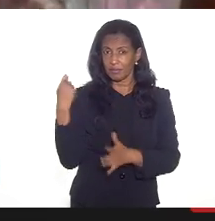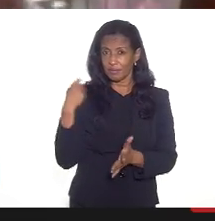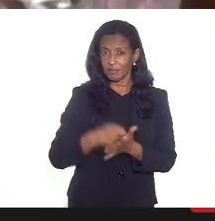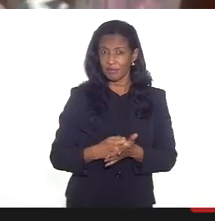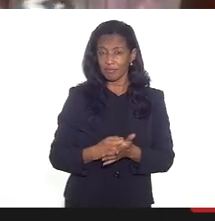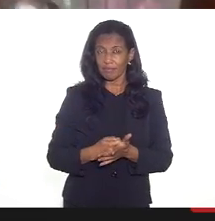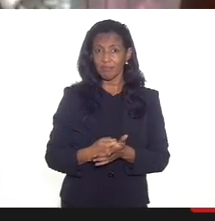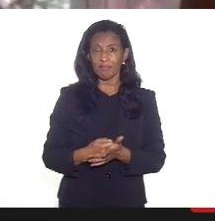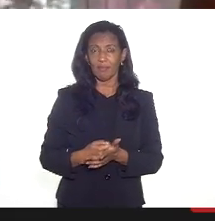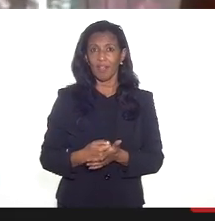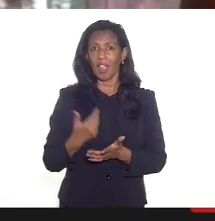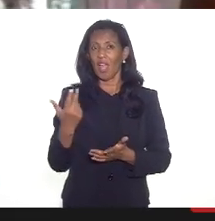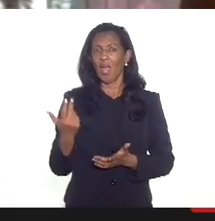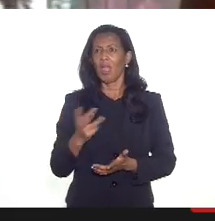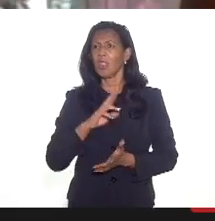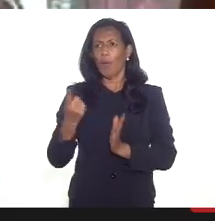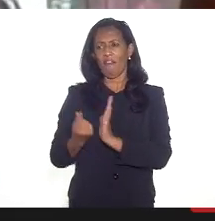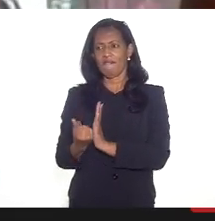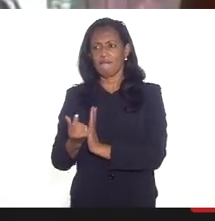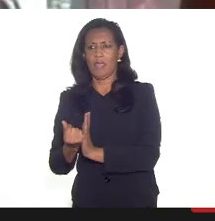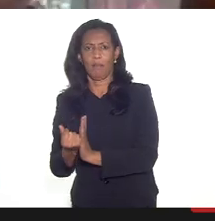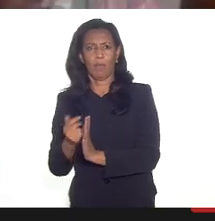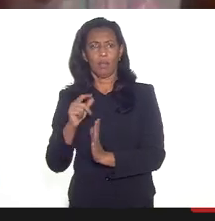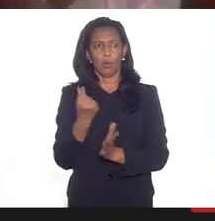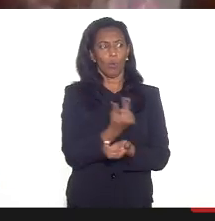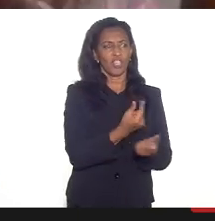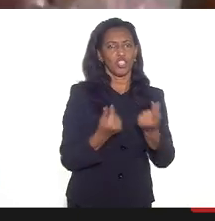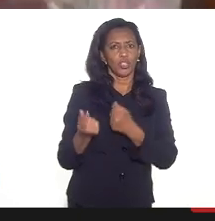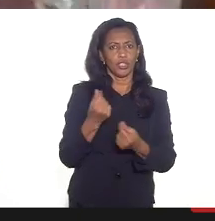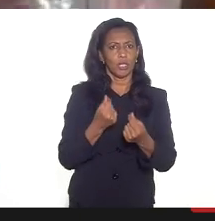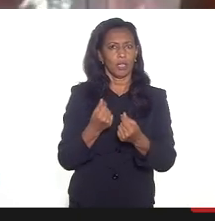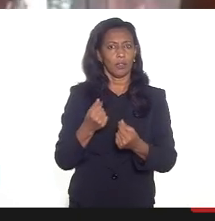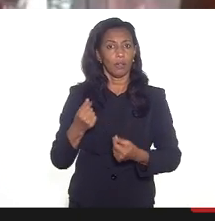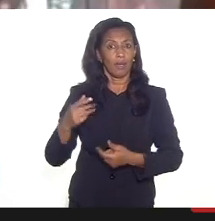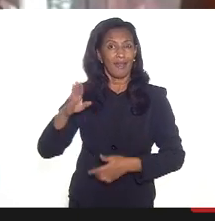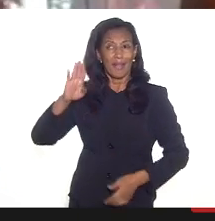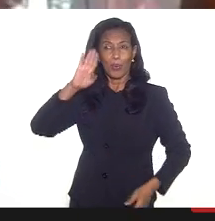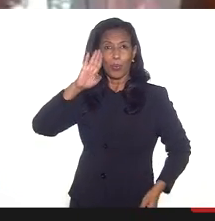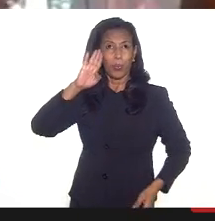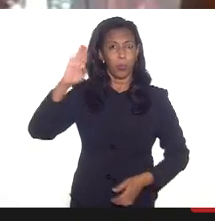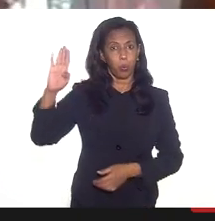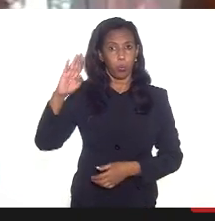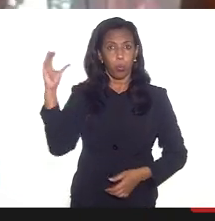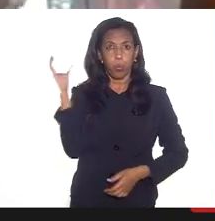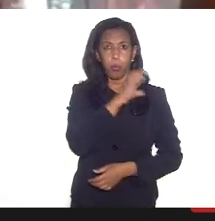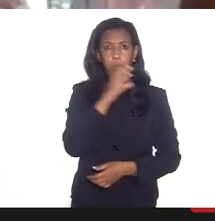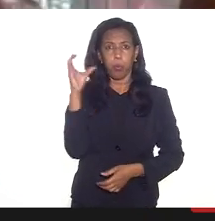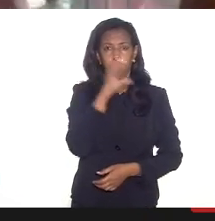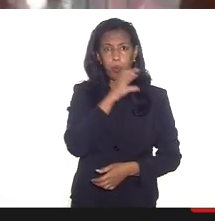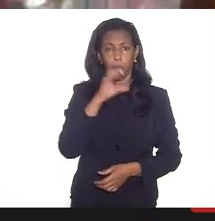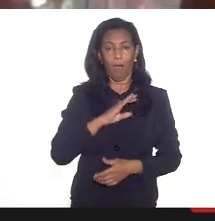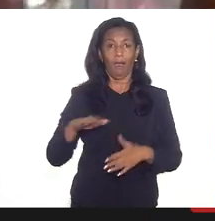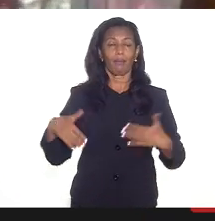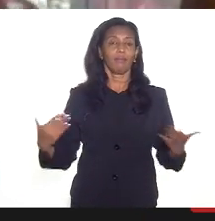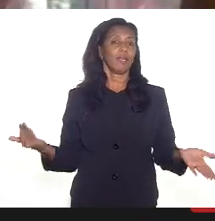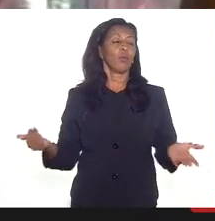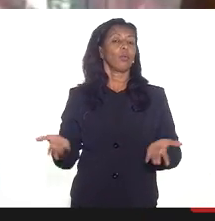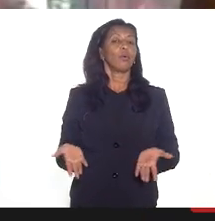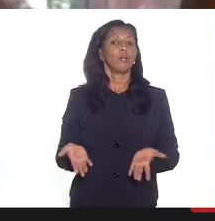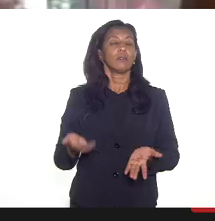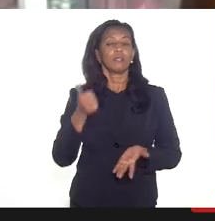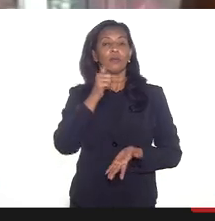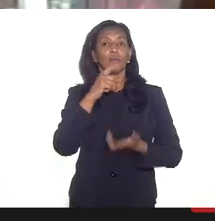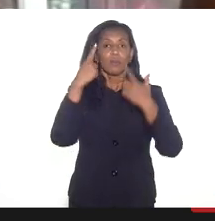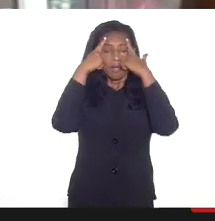a questão não é de verba e de orçamento, a questão é de prioridade, a questão é de urgência. Até quando a mulher e